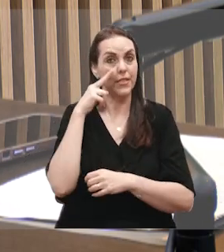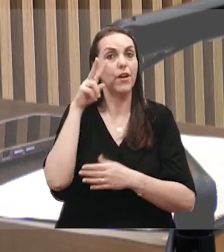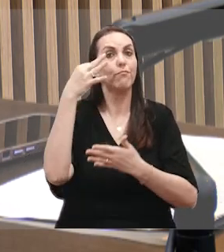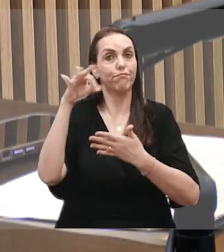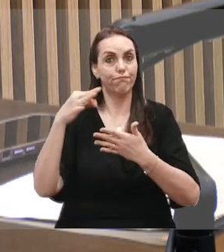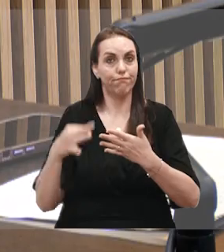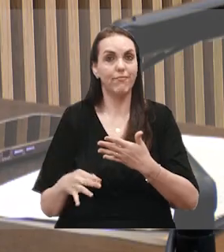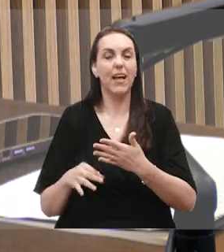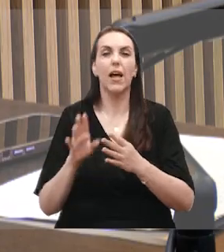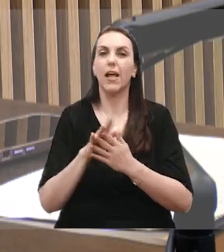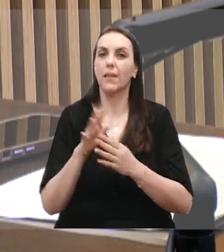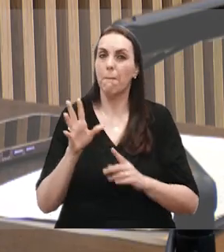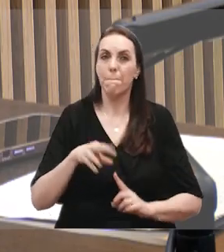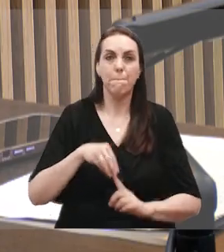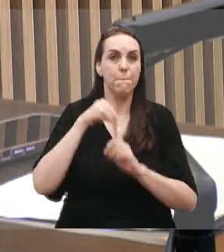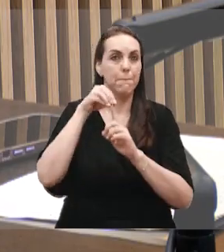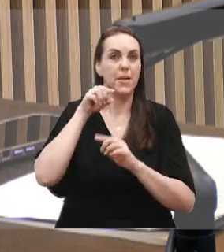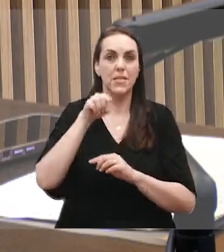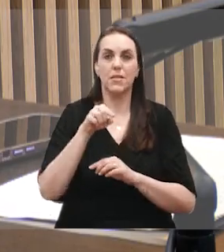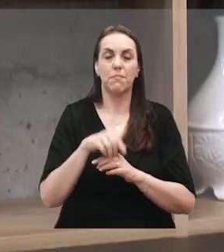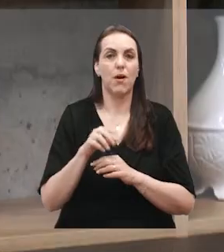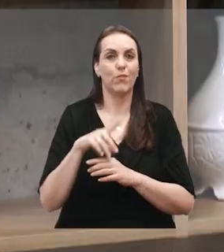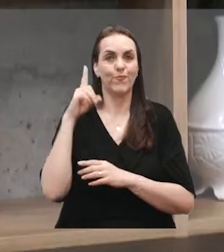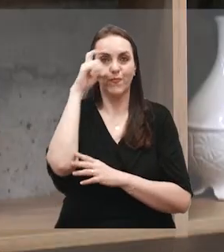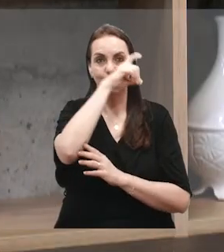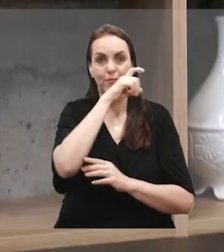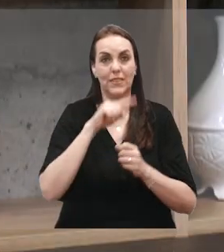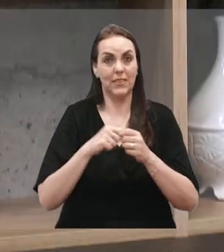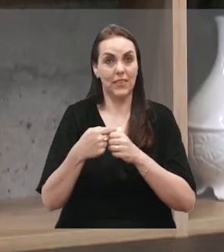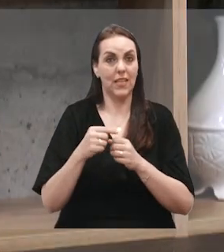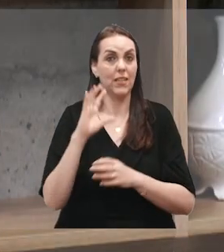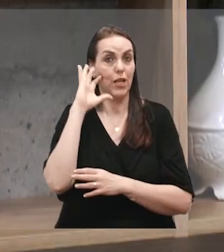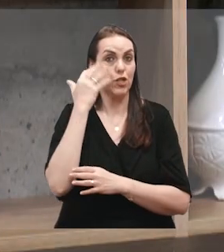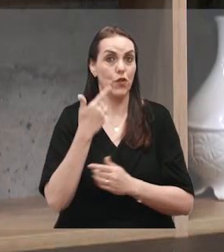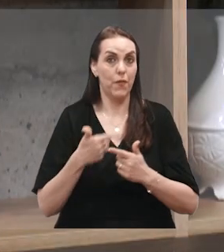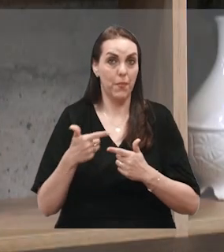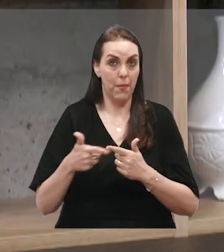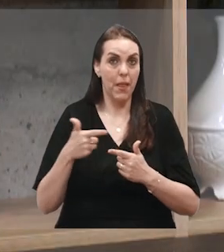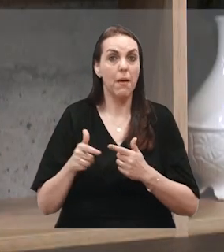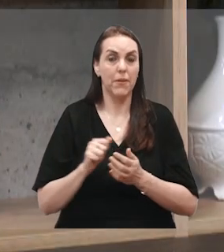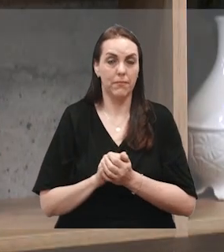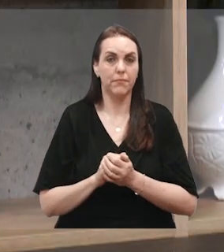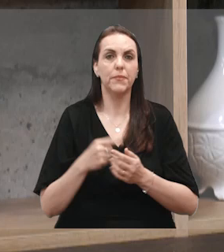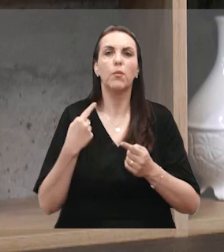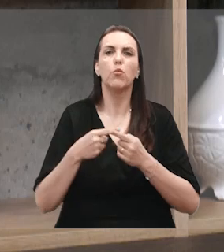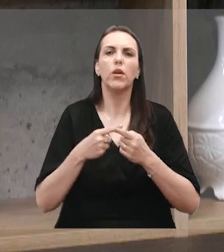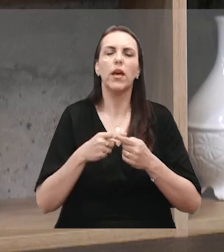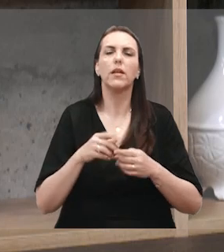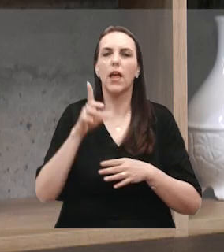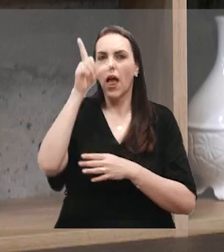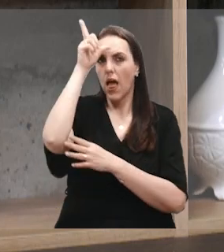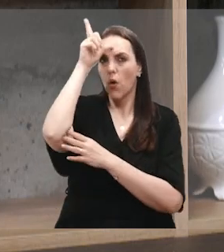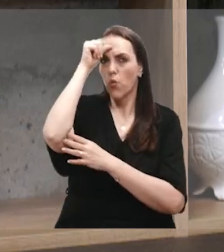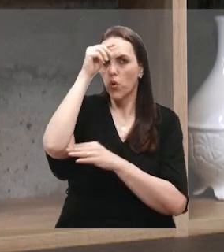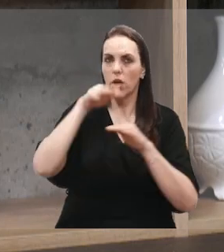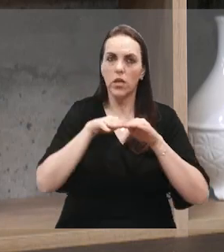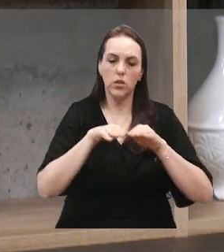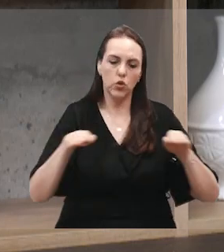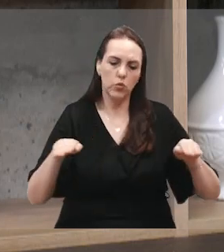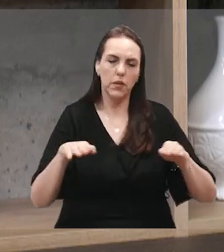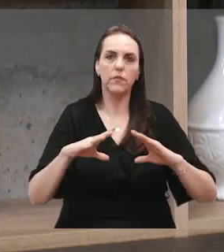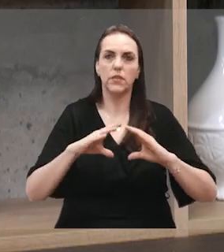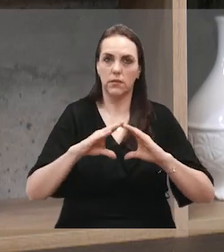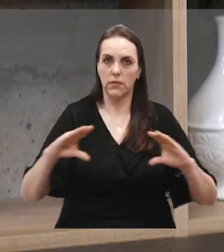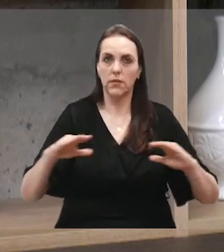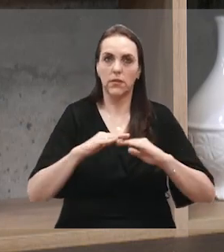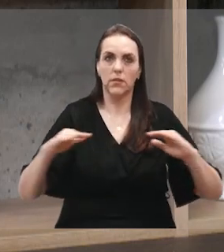pontos críticos da cidade para resolver o problema. Porque alivia a superfície, como a senhora vinha colocando, e até lá,